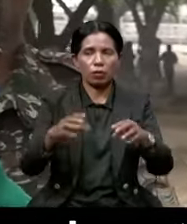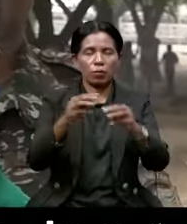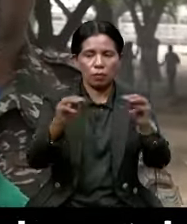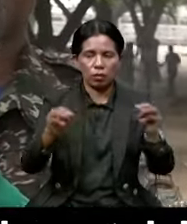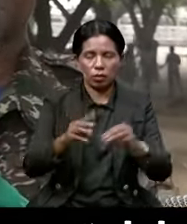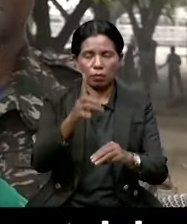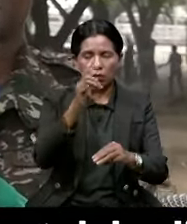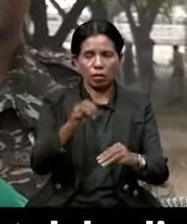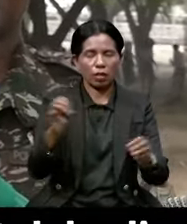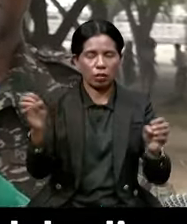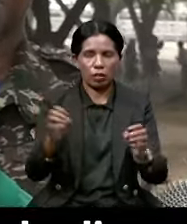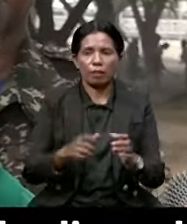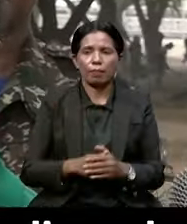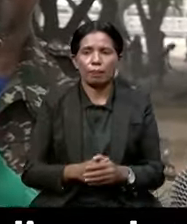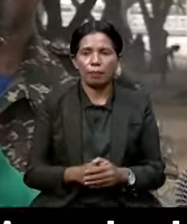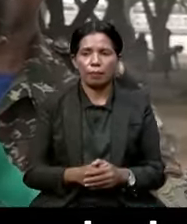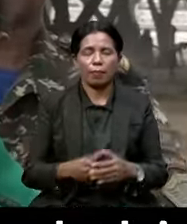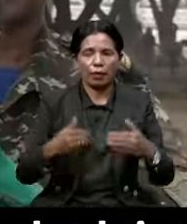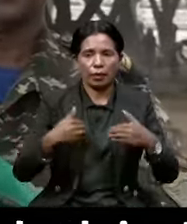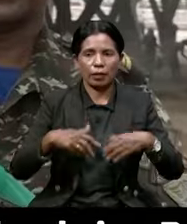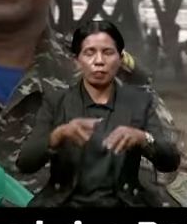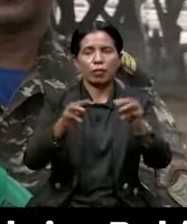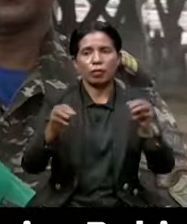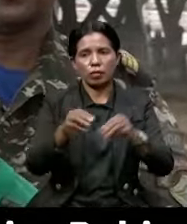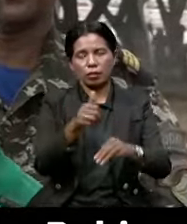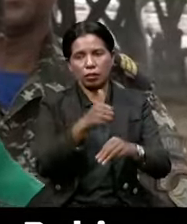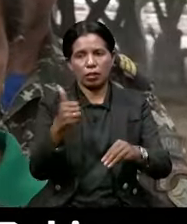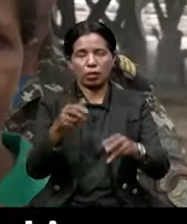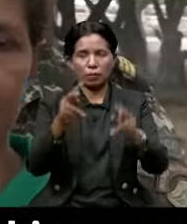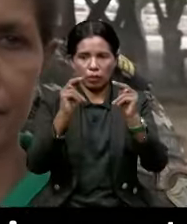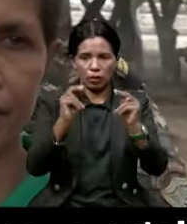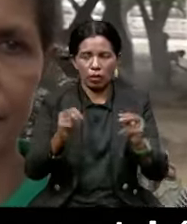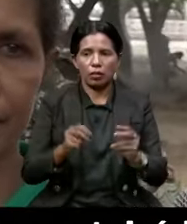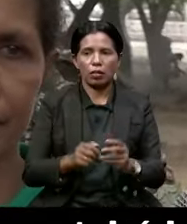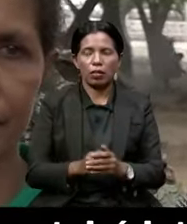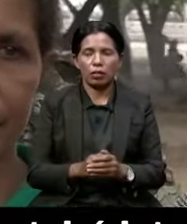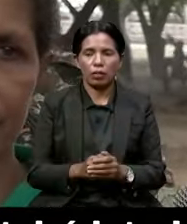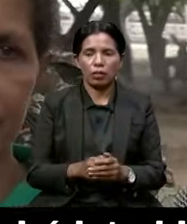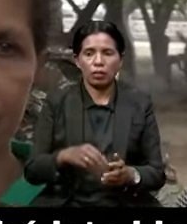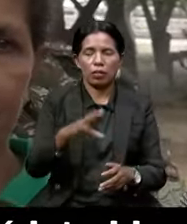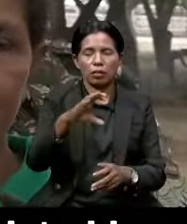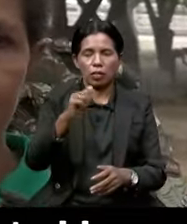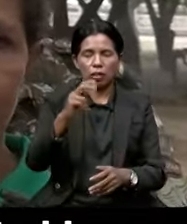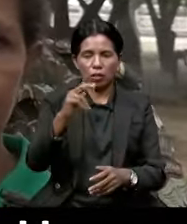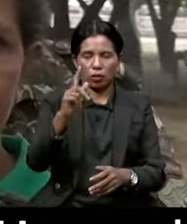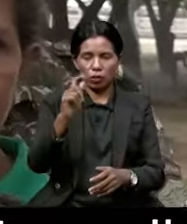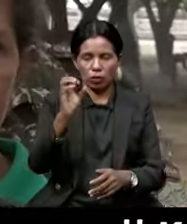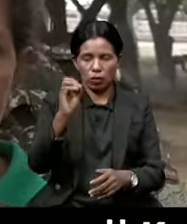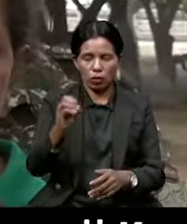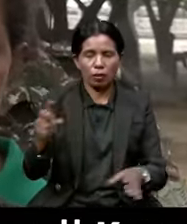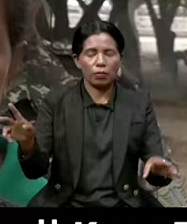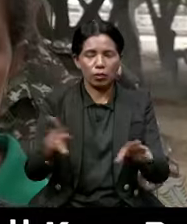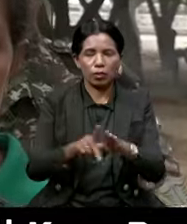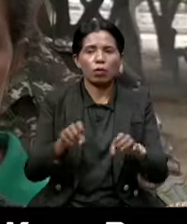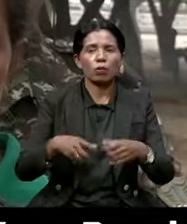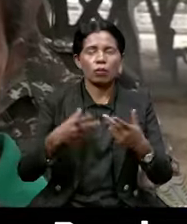la organiza cidade de Ilis. E a mos município sira precisa ela se a tonia presença para o ensaio e também organizamos